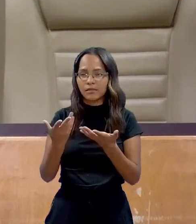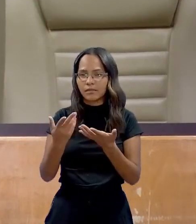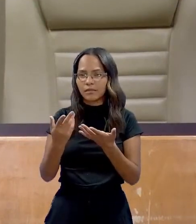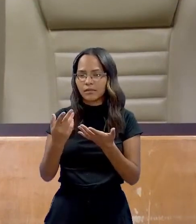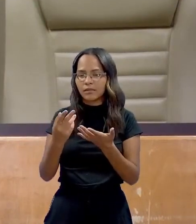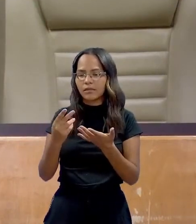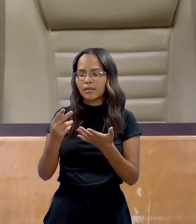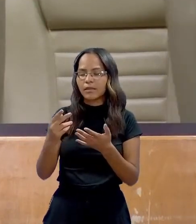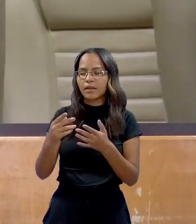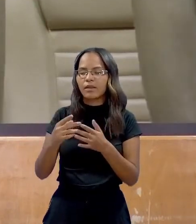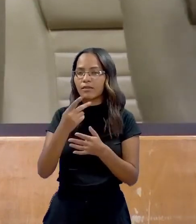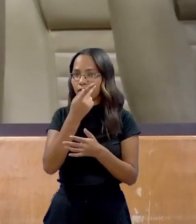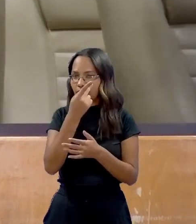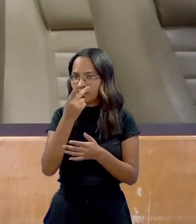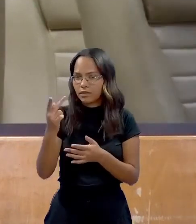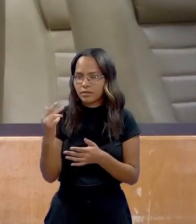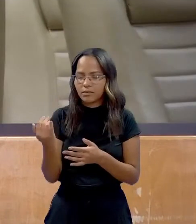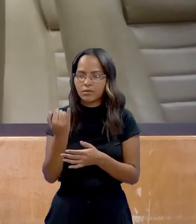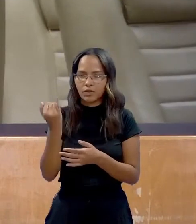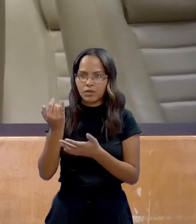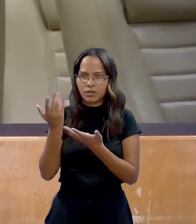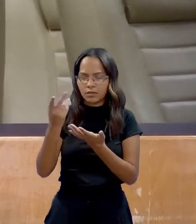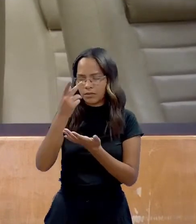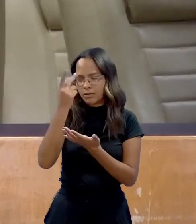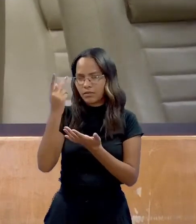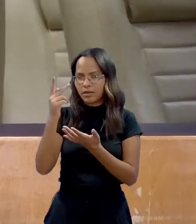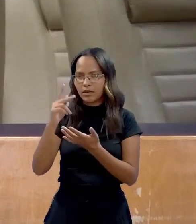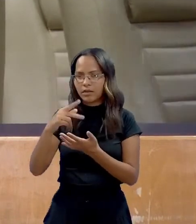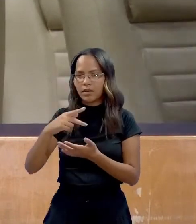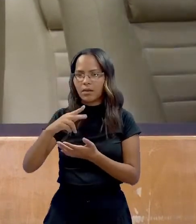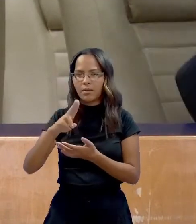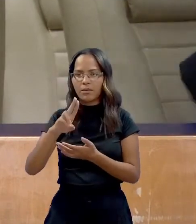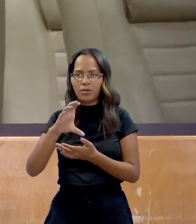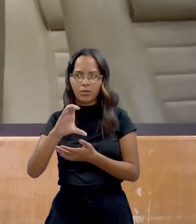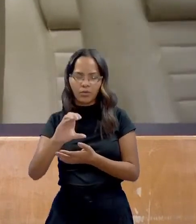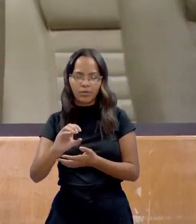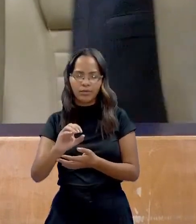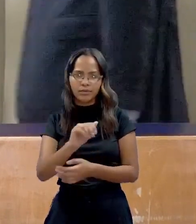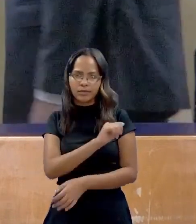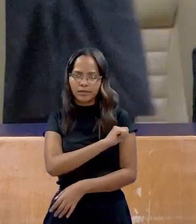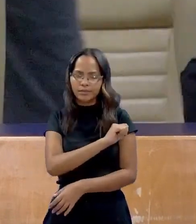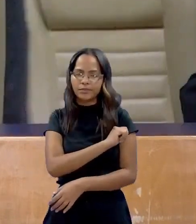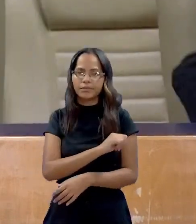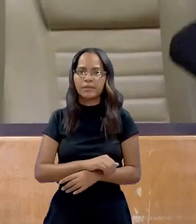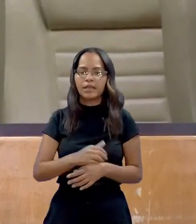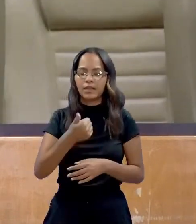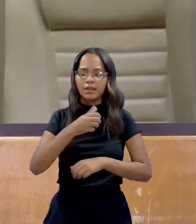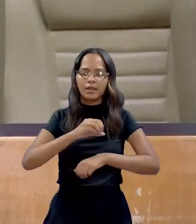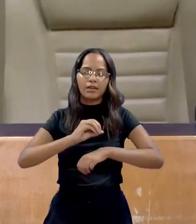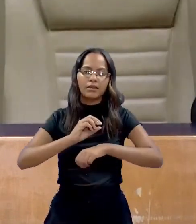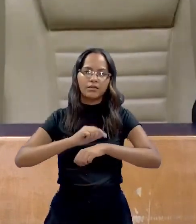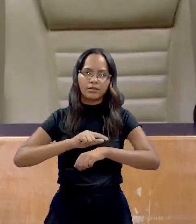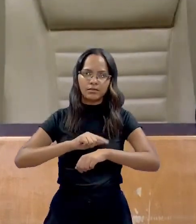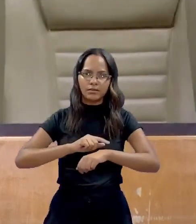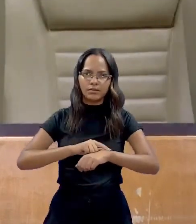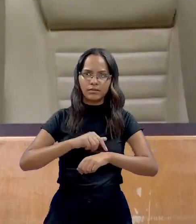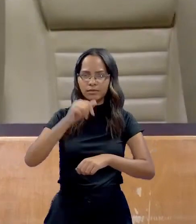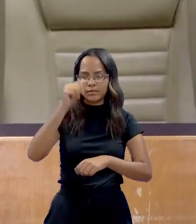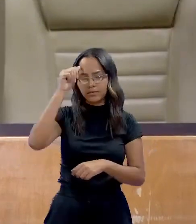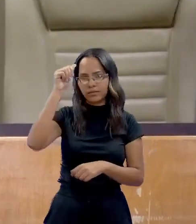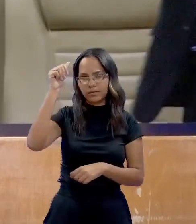direito da PUC, Goiás. Às 10 horas, o senhor presidente em exercício, vereador Anselmo Pereira, passou para a ordem do